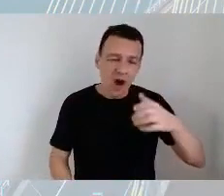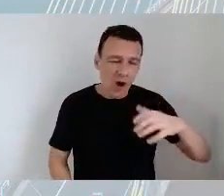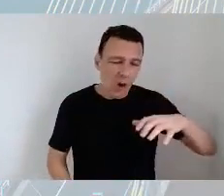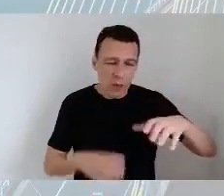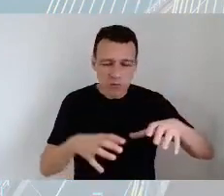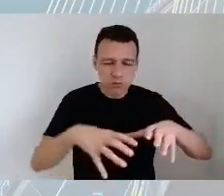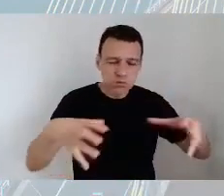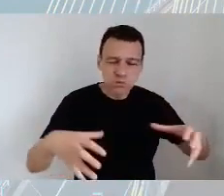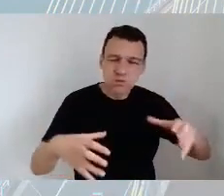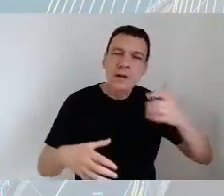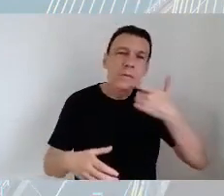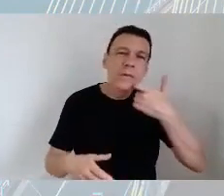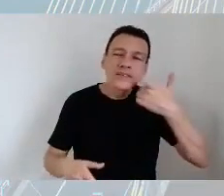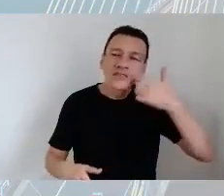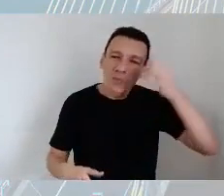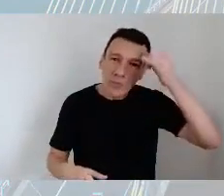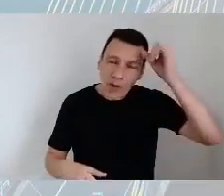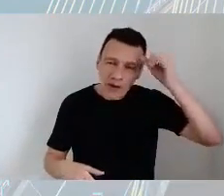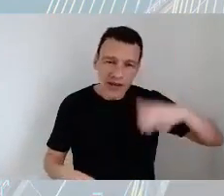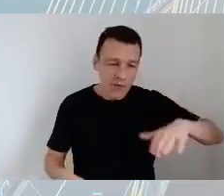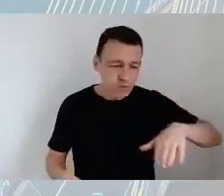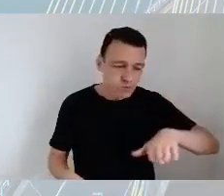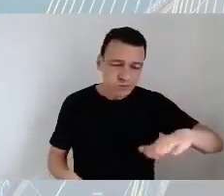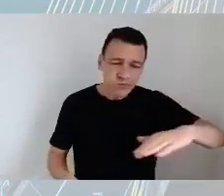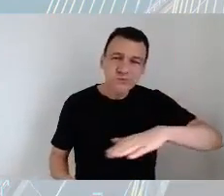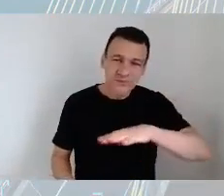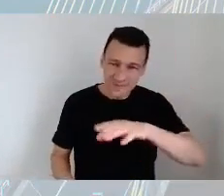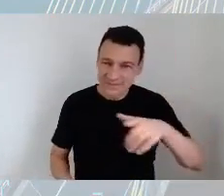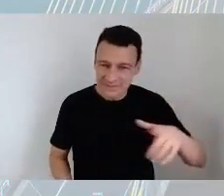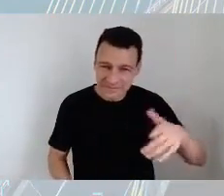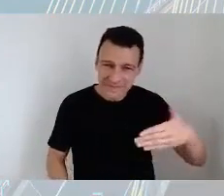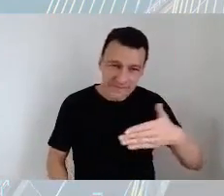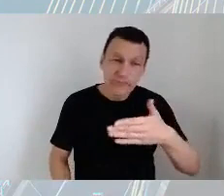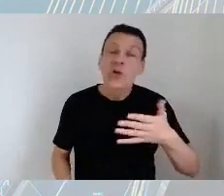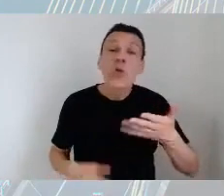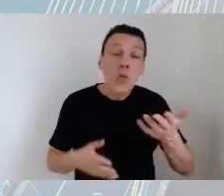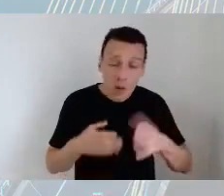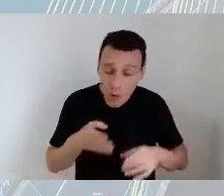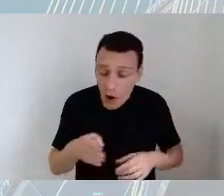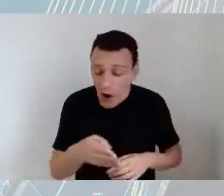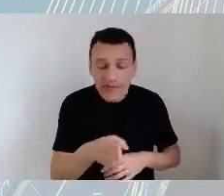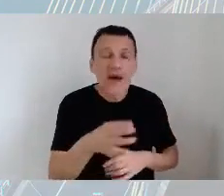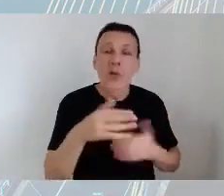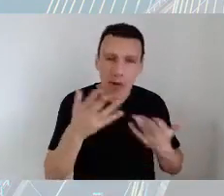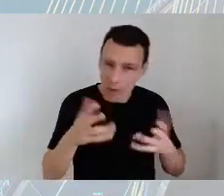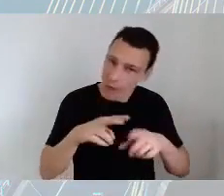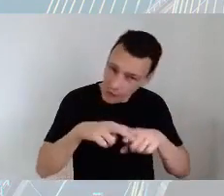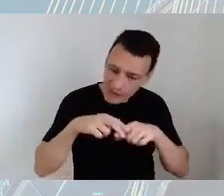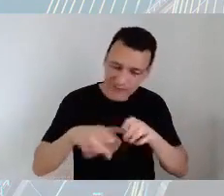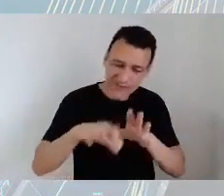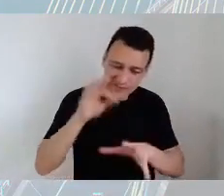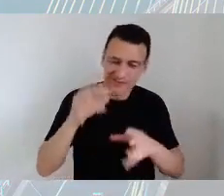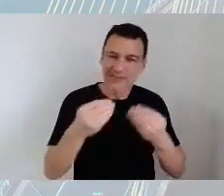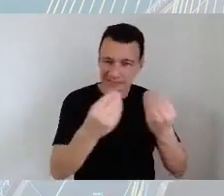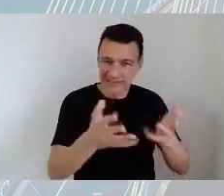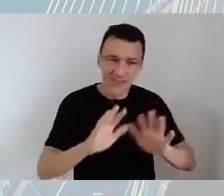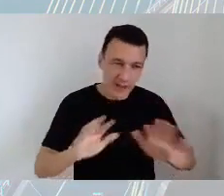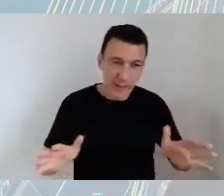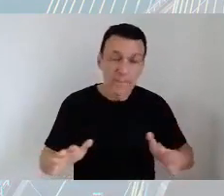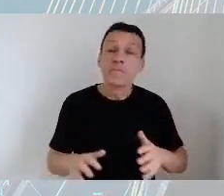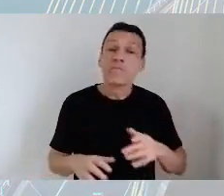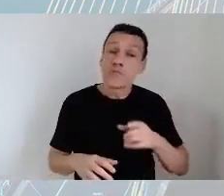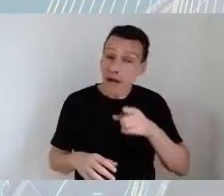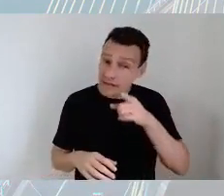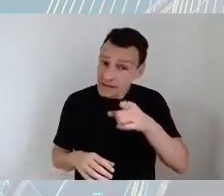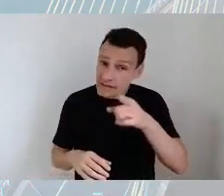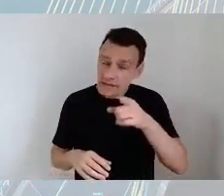Design Thinking, muito utilizados no mercado de UX, e também as metodologias ágeis para poder fazer a realização de um produto com